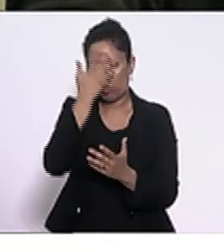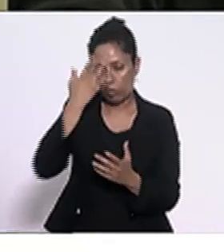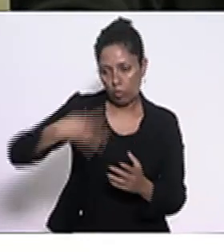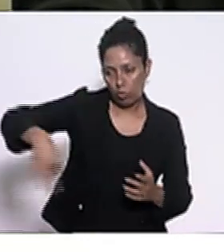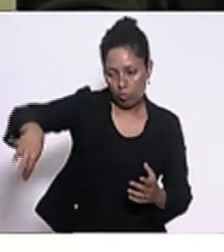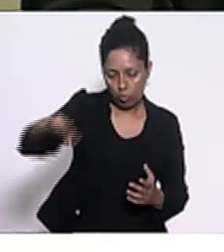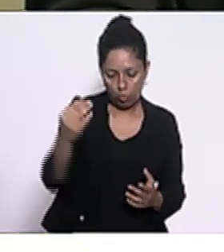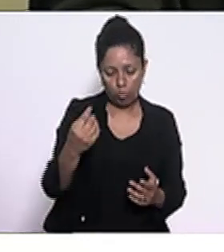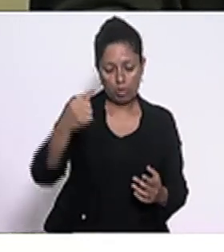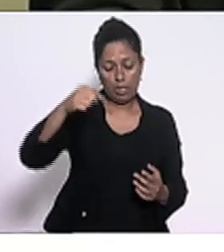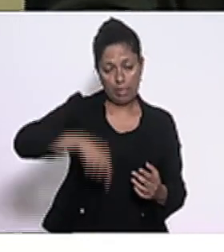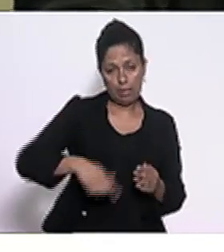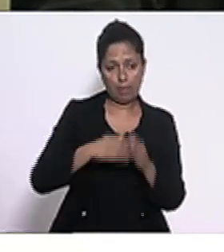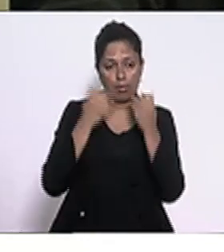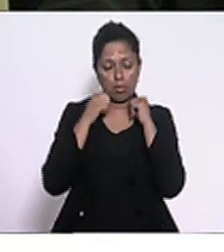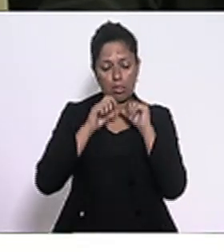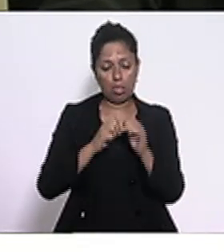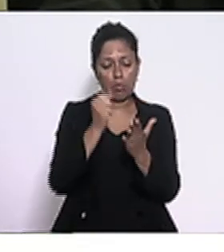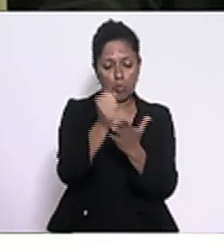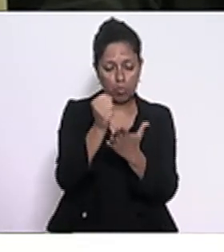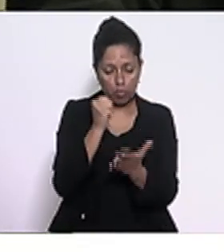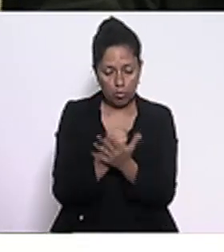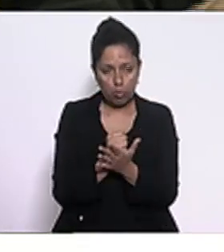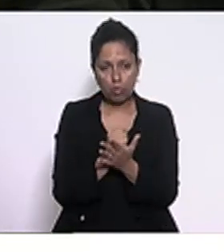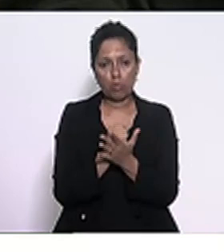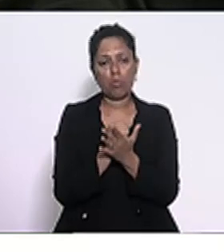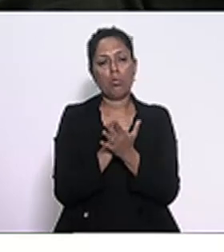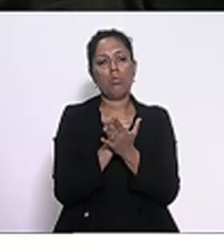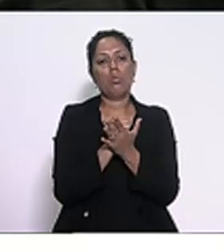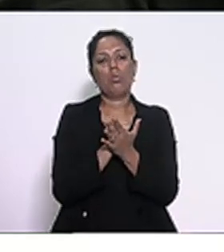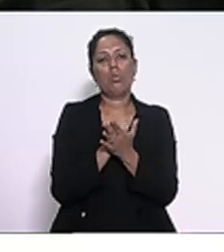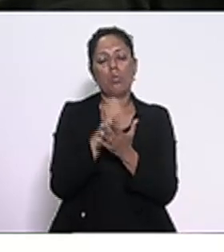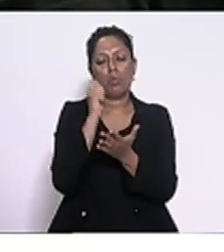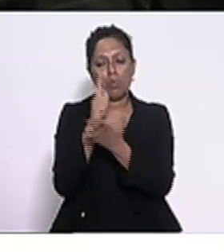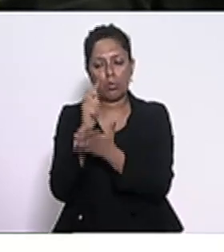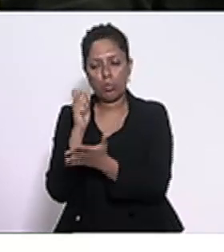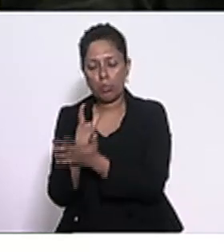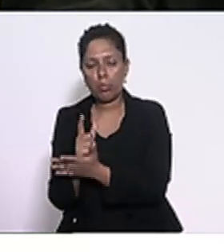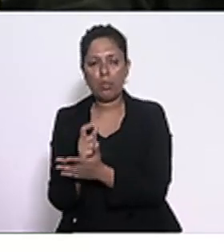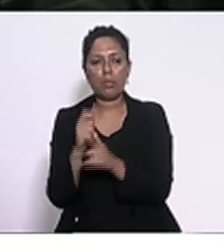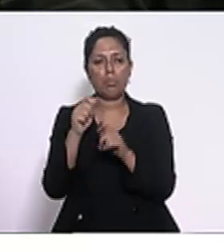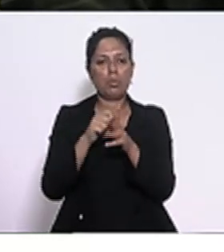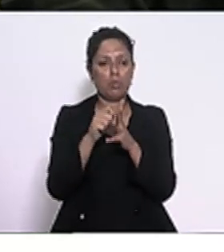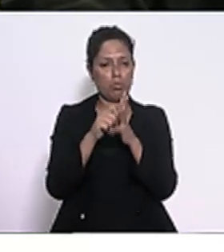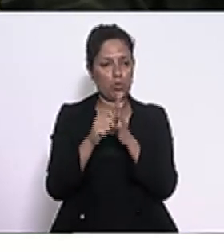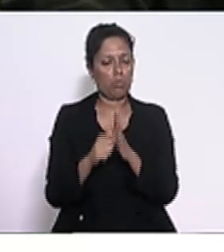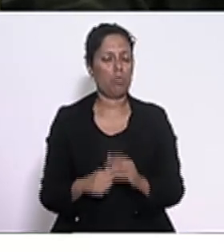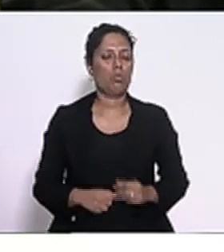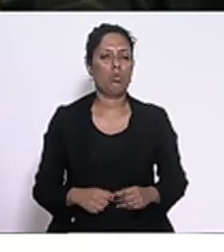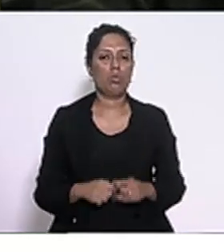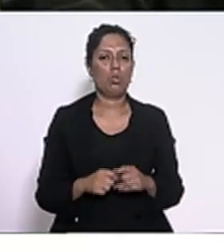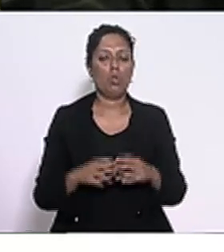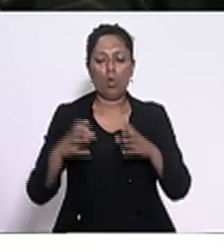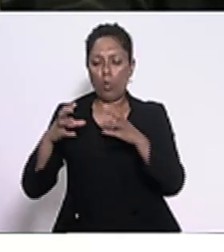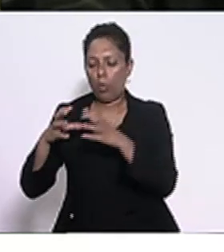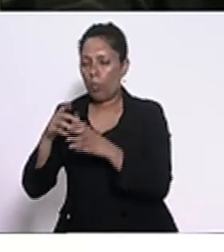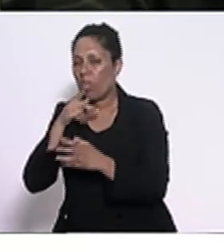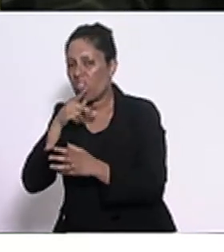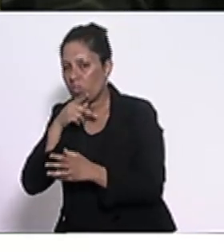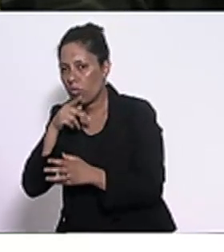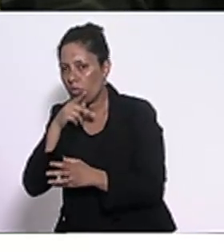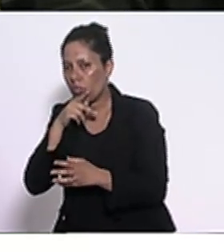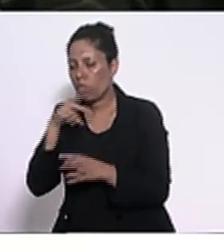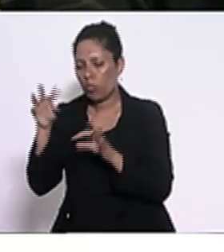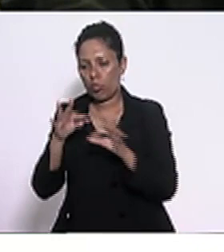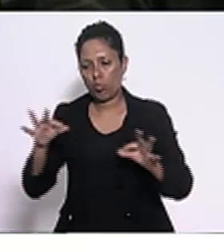aprovado o plano de cargos e salários por unanimidade. Tanto os partidos de oposição como de